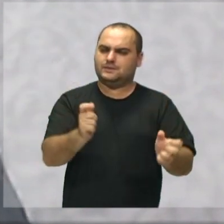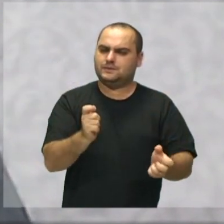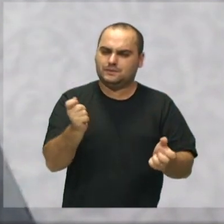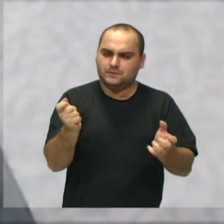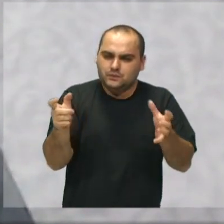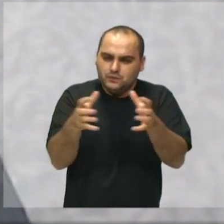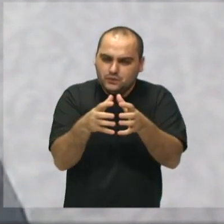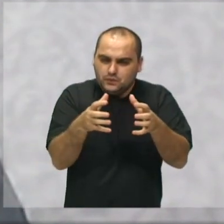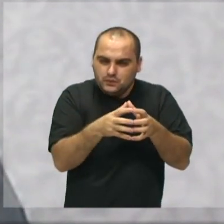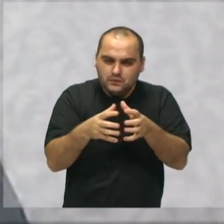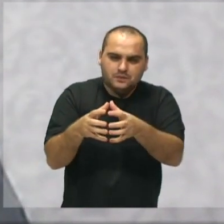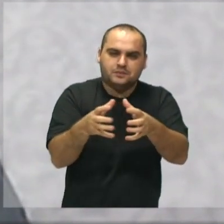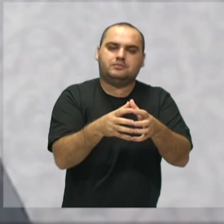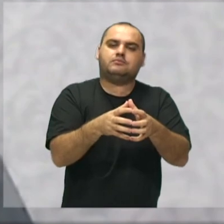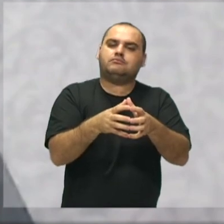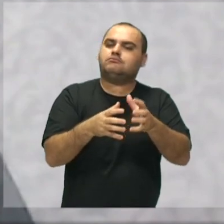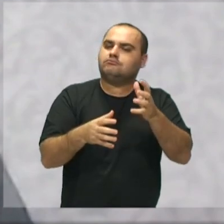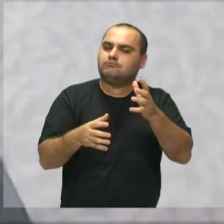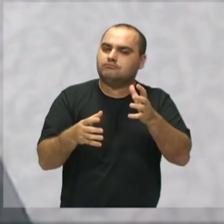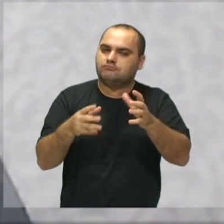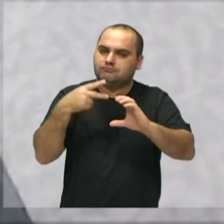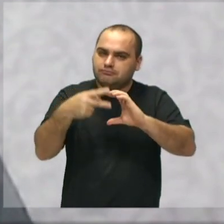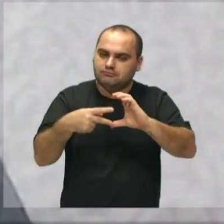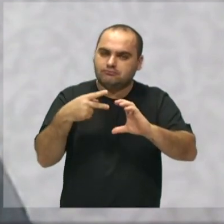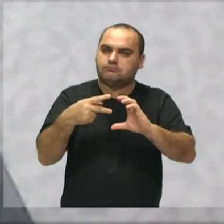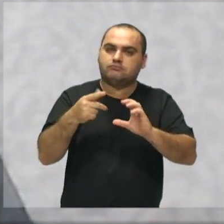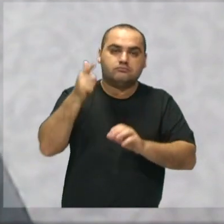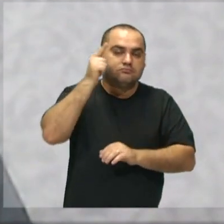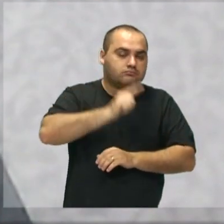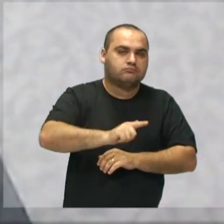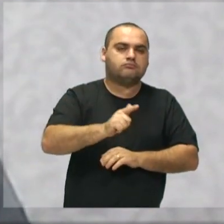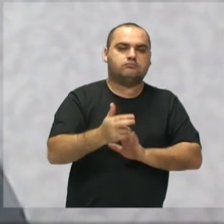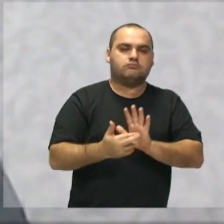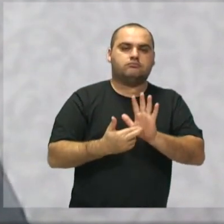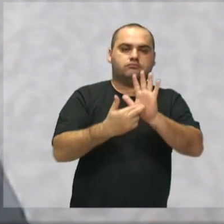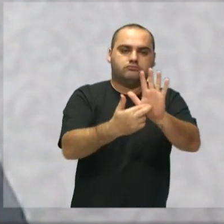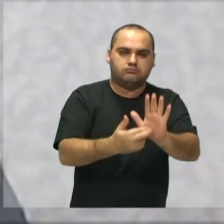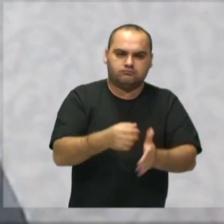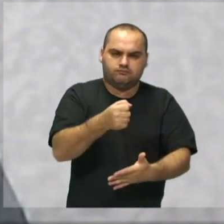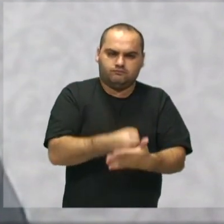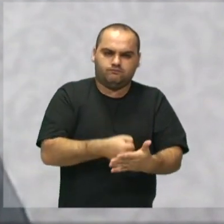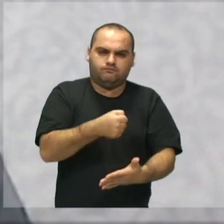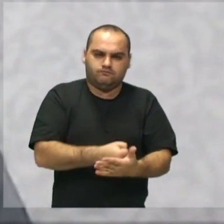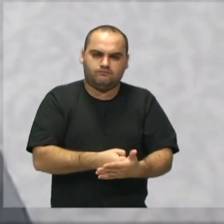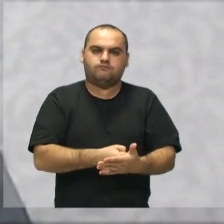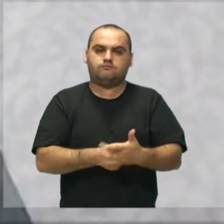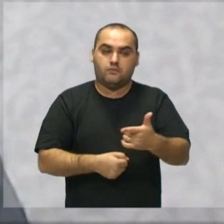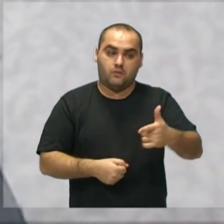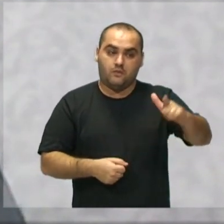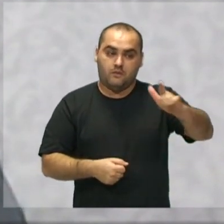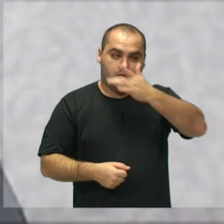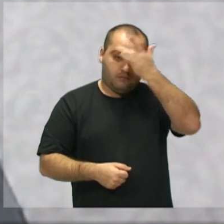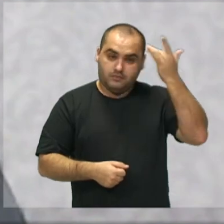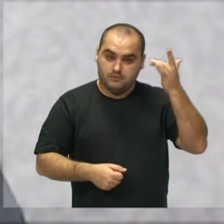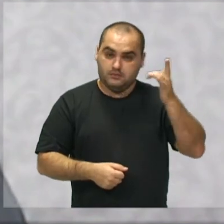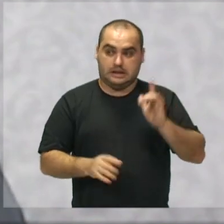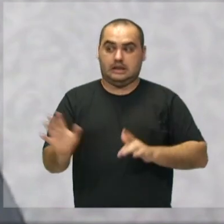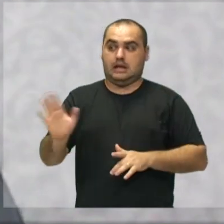Câmara. Desejo que a Câmara comece a representar intensamente os outros e não a